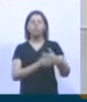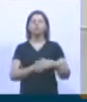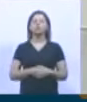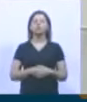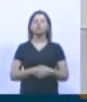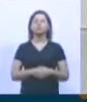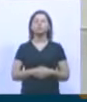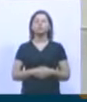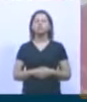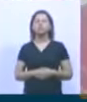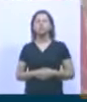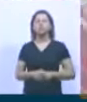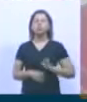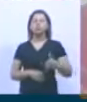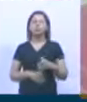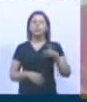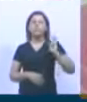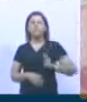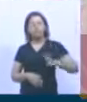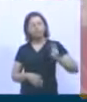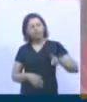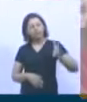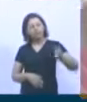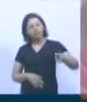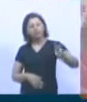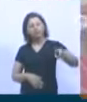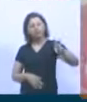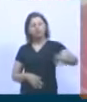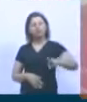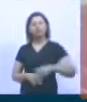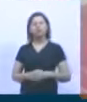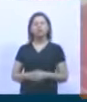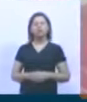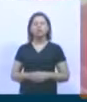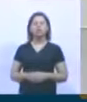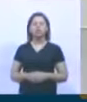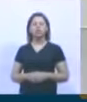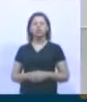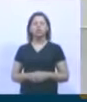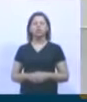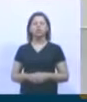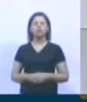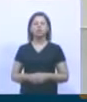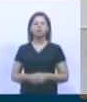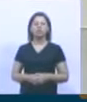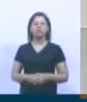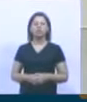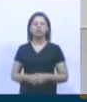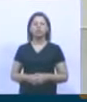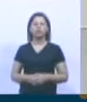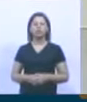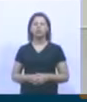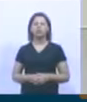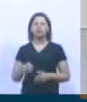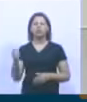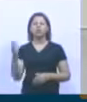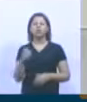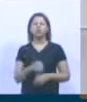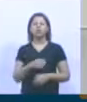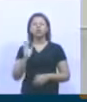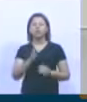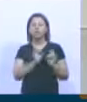threshold, e quando eu estava já para sair daquele lugar, it looked as if Jesus was speaking to me, eu já estava saindo